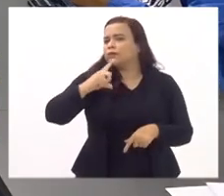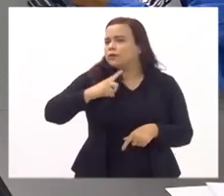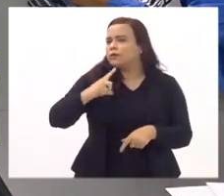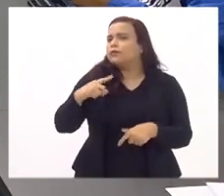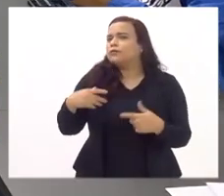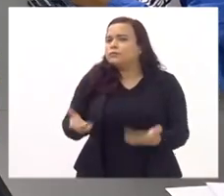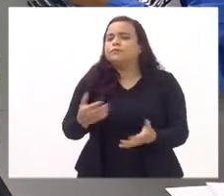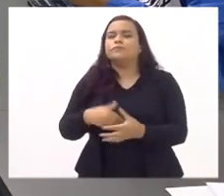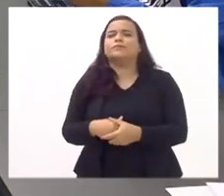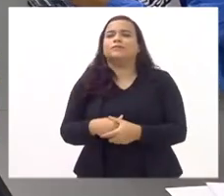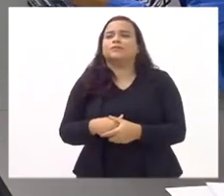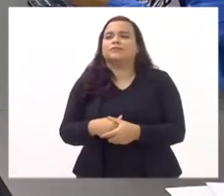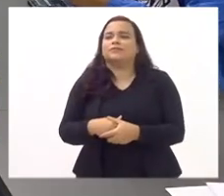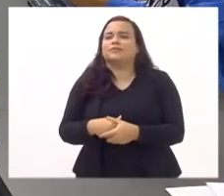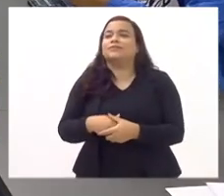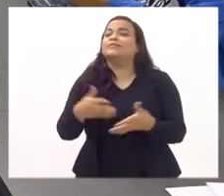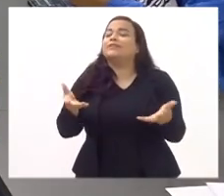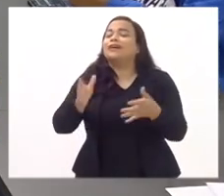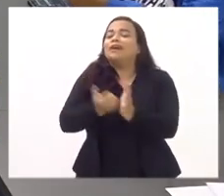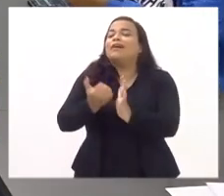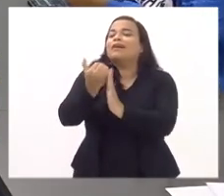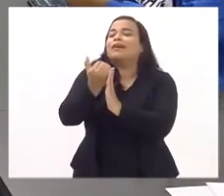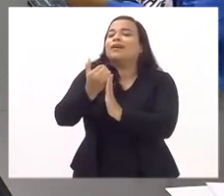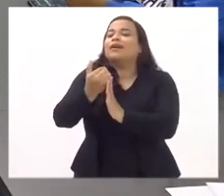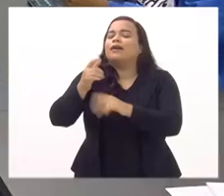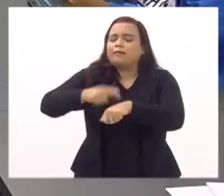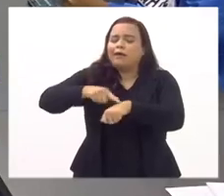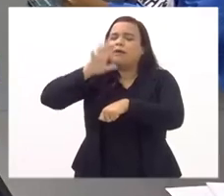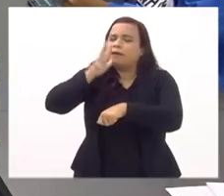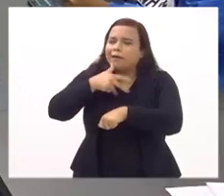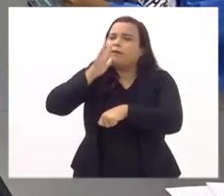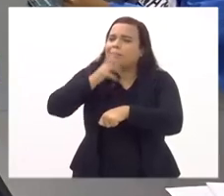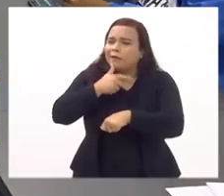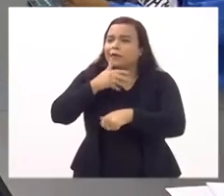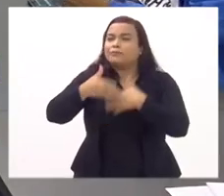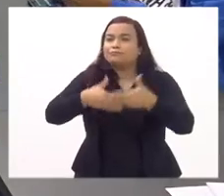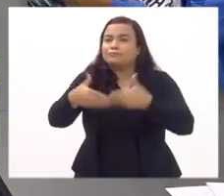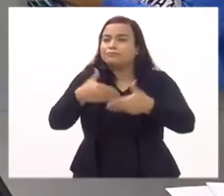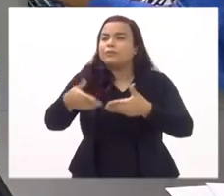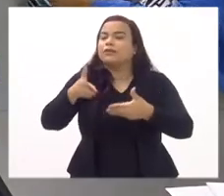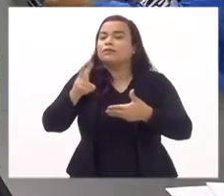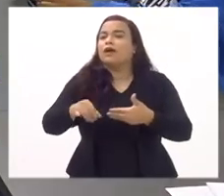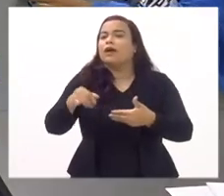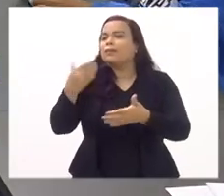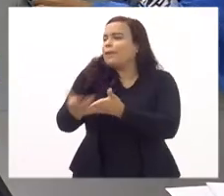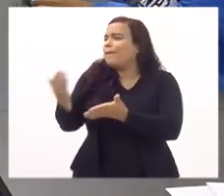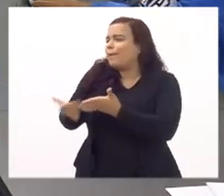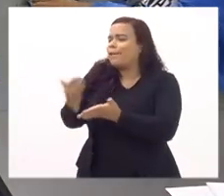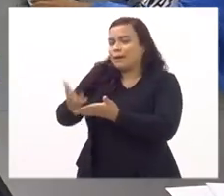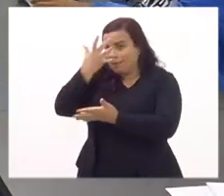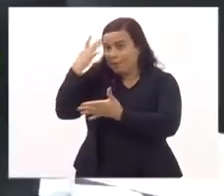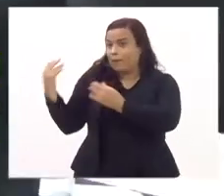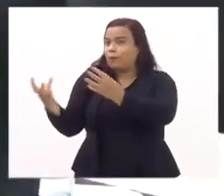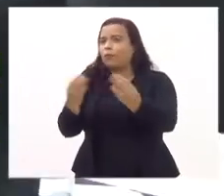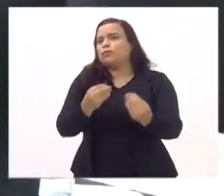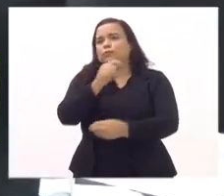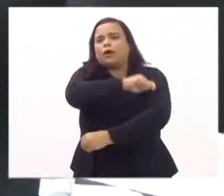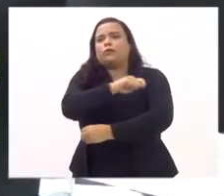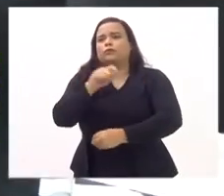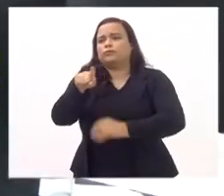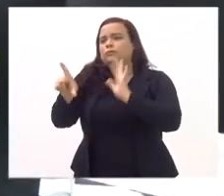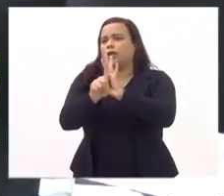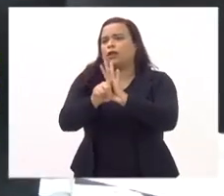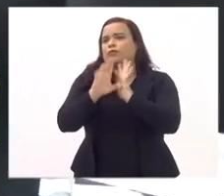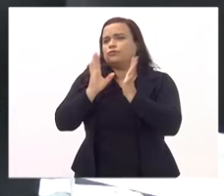agora. E quanto mais tempo a gente demora, a gente vai perder aí milhares de estudantes, né, com uma legislação já